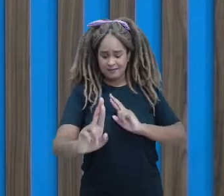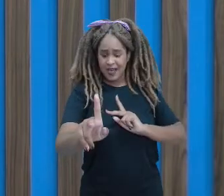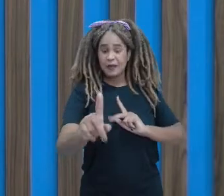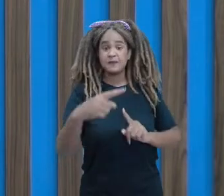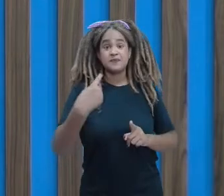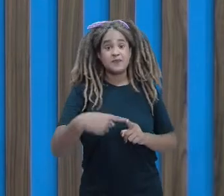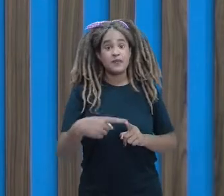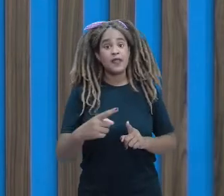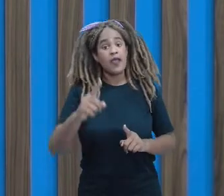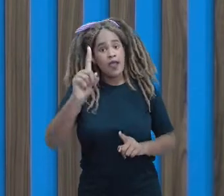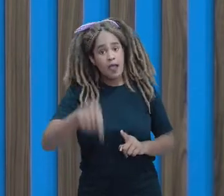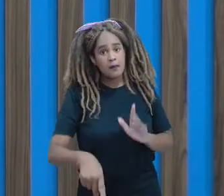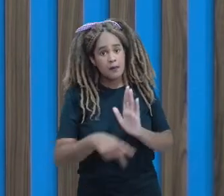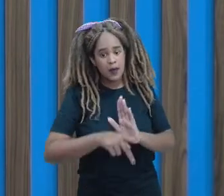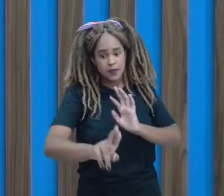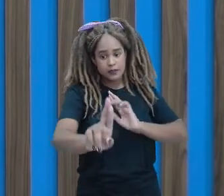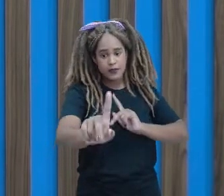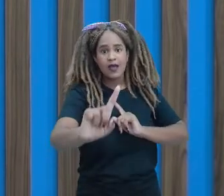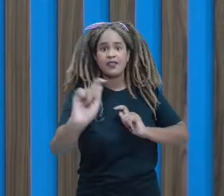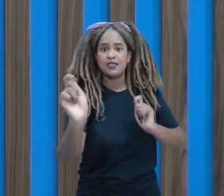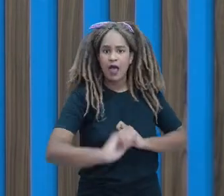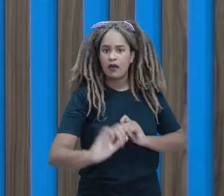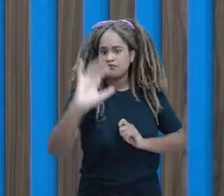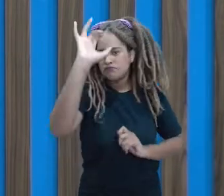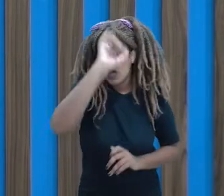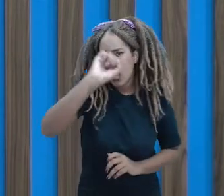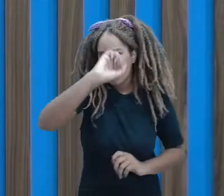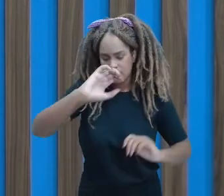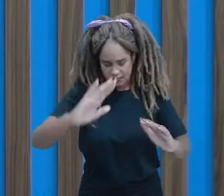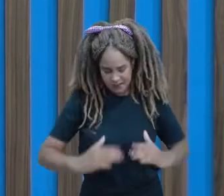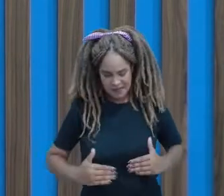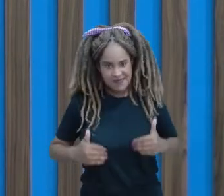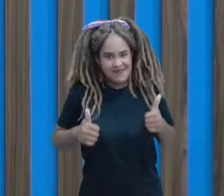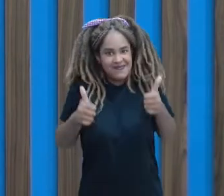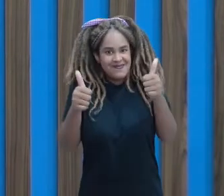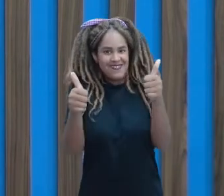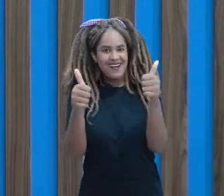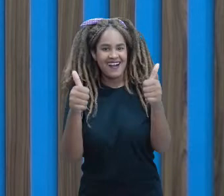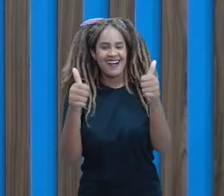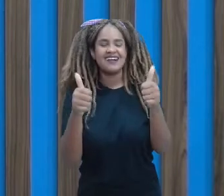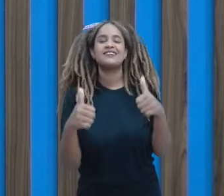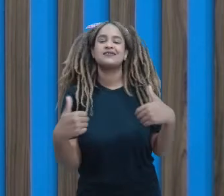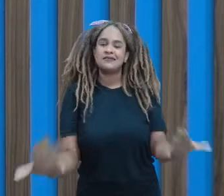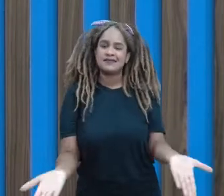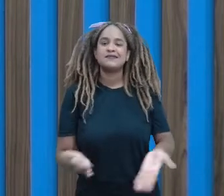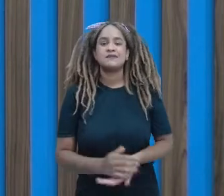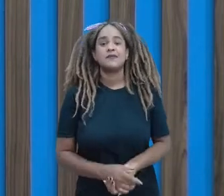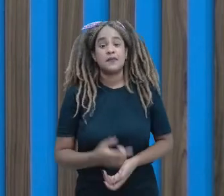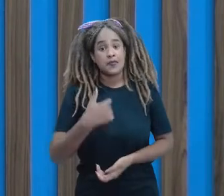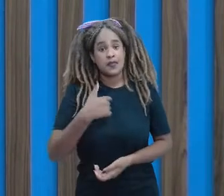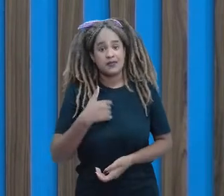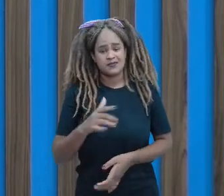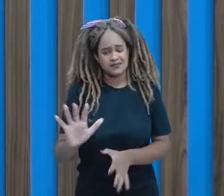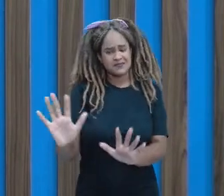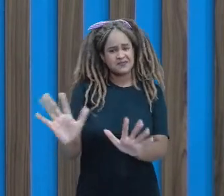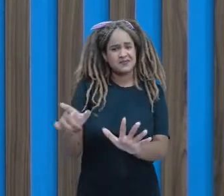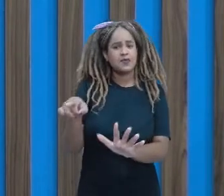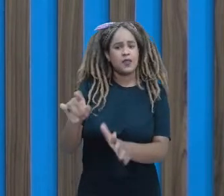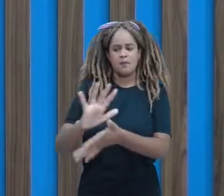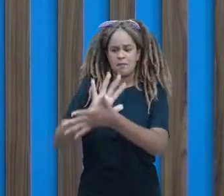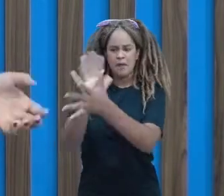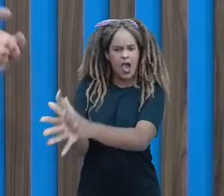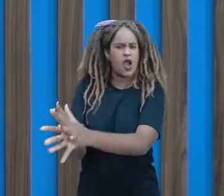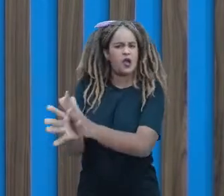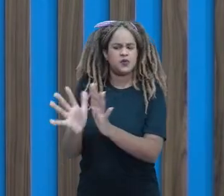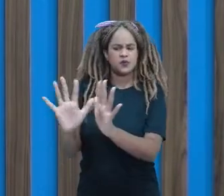partir dessas diferenças que a gente aprende a ser uma pessoa melhor. Então, a minha repulsão é em relação ao